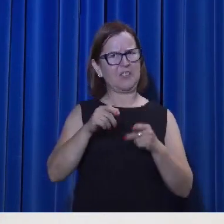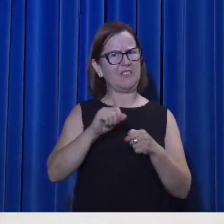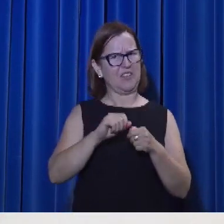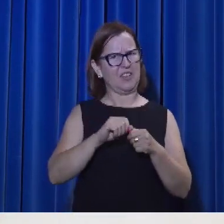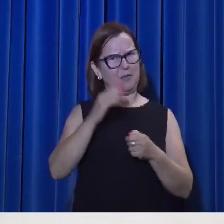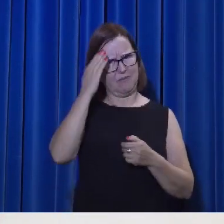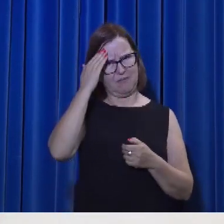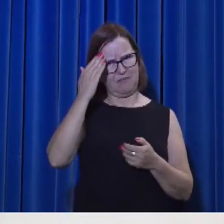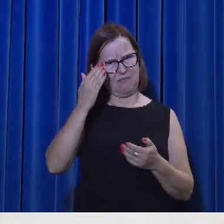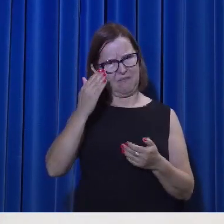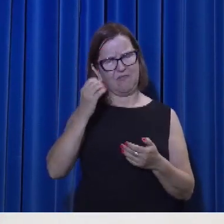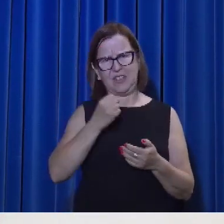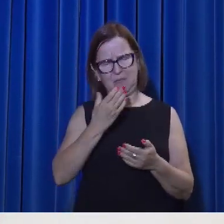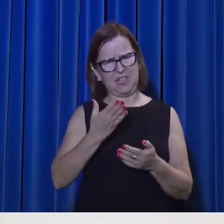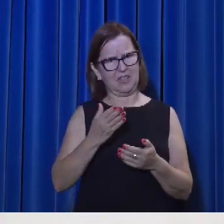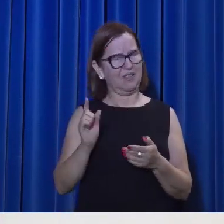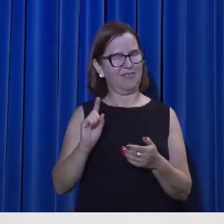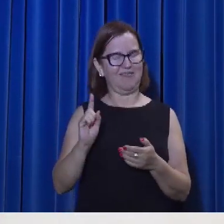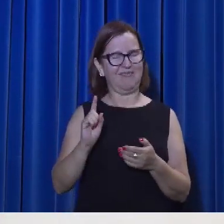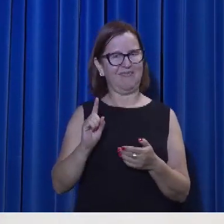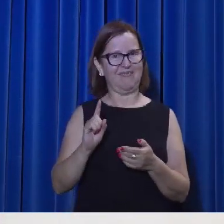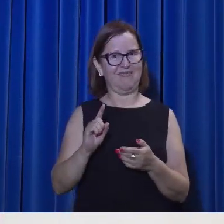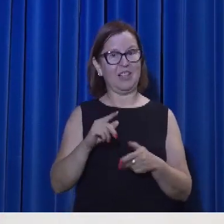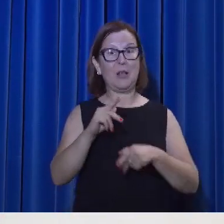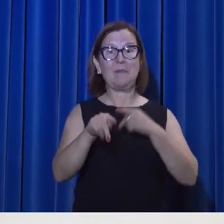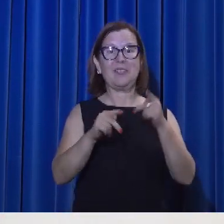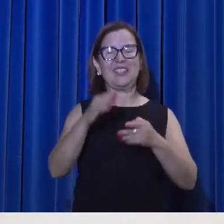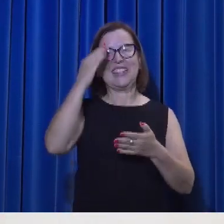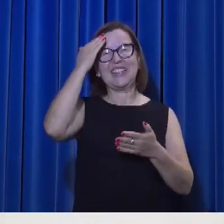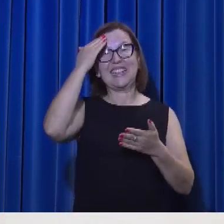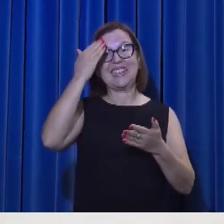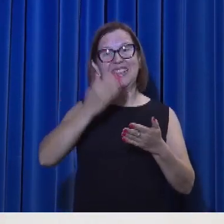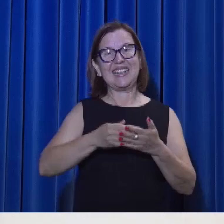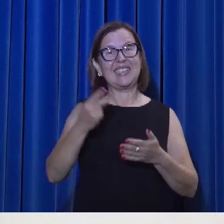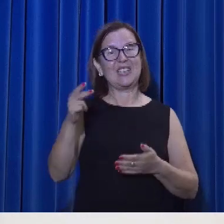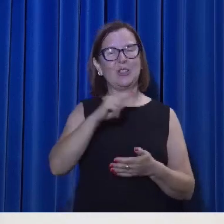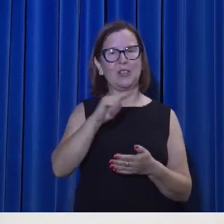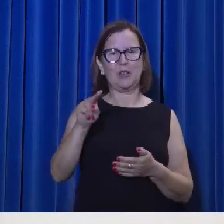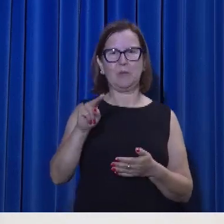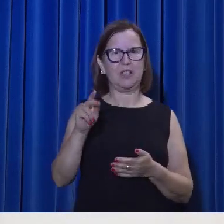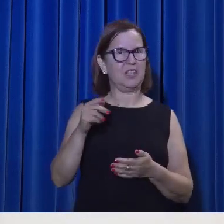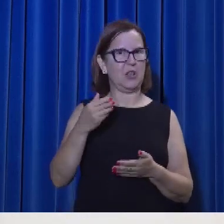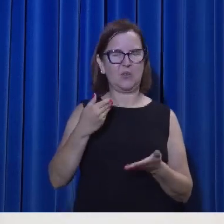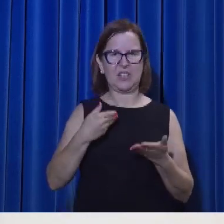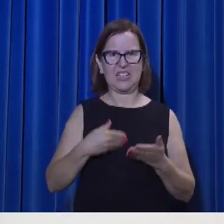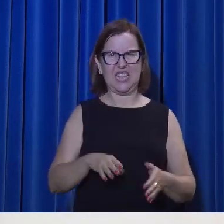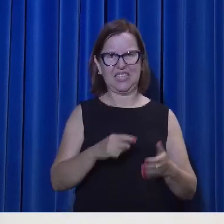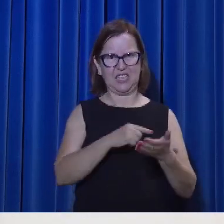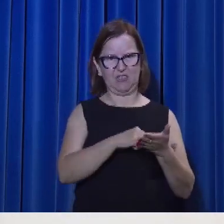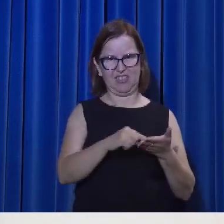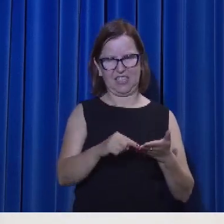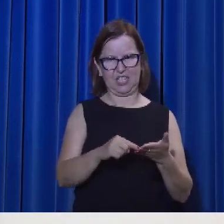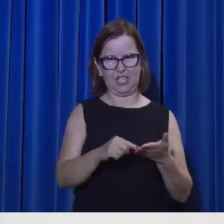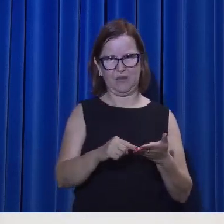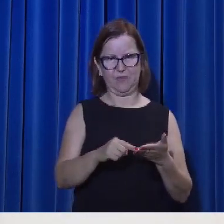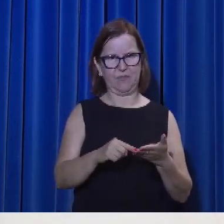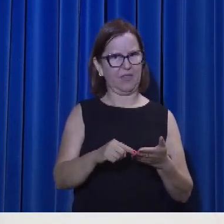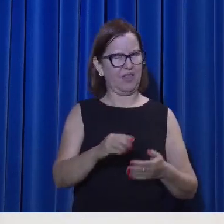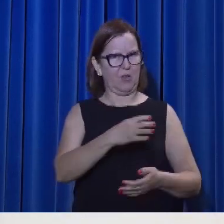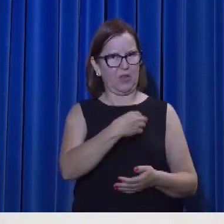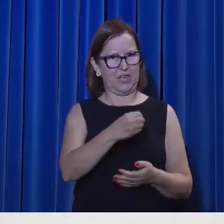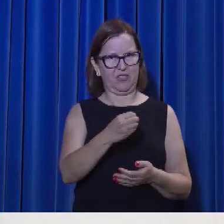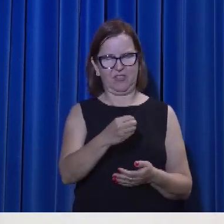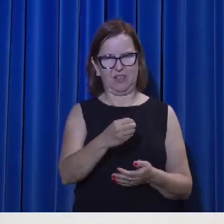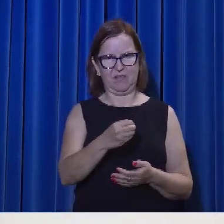creem no seu nome. Os quais não nasceram do sangue, não é hereditário.